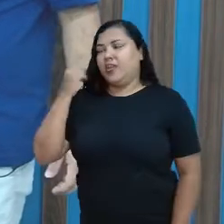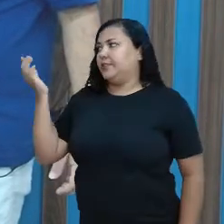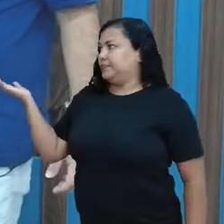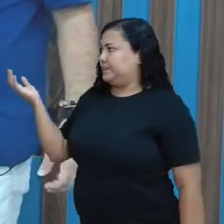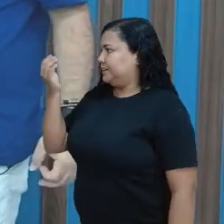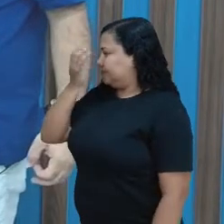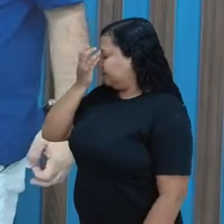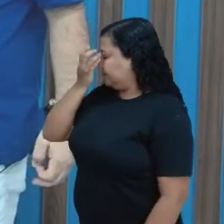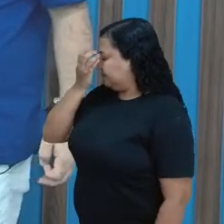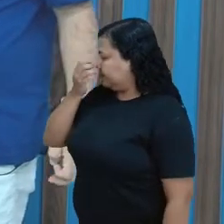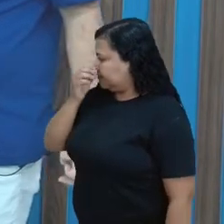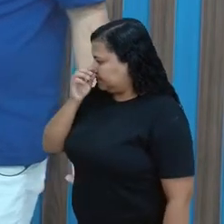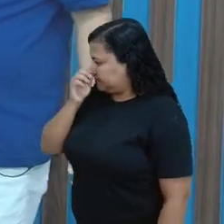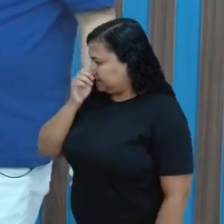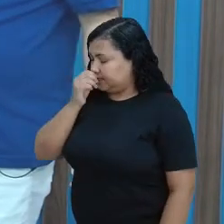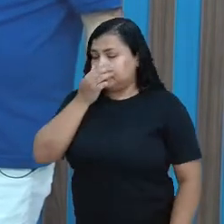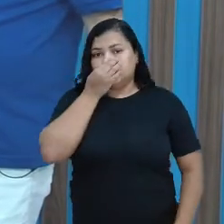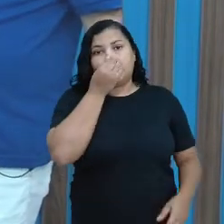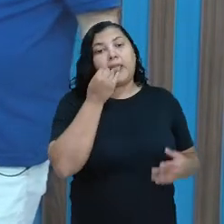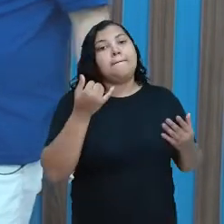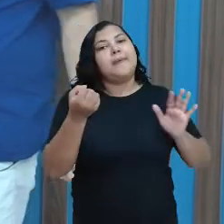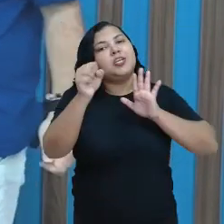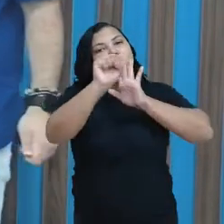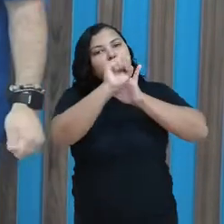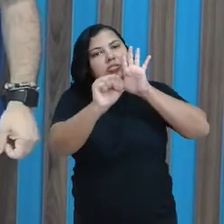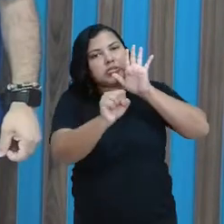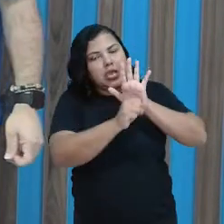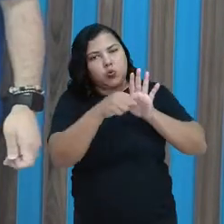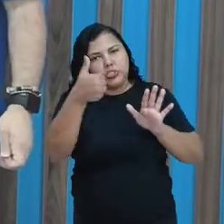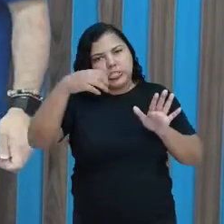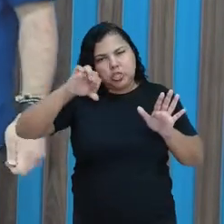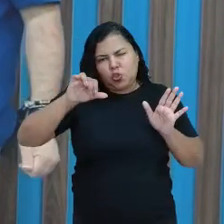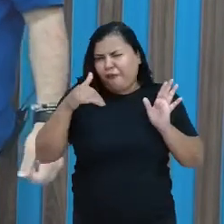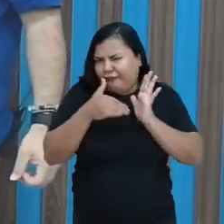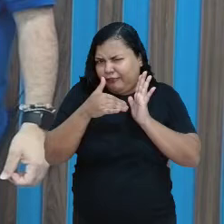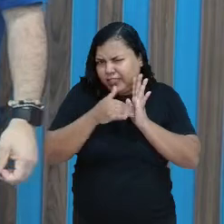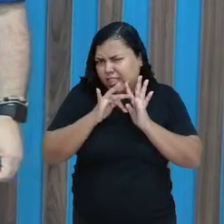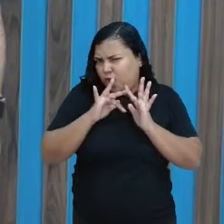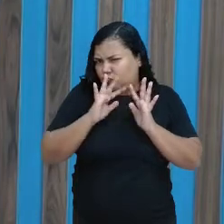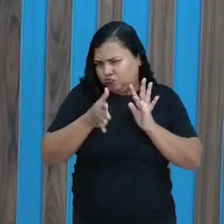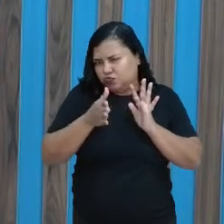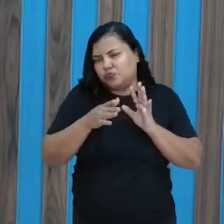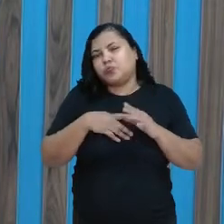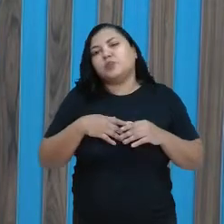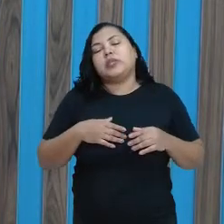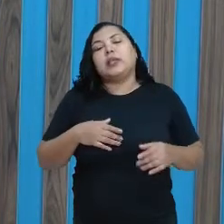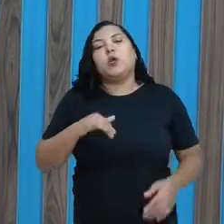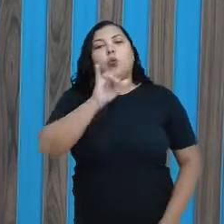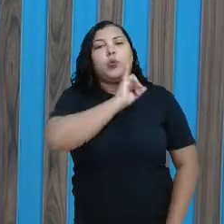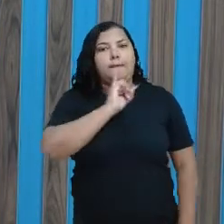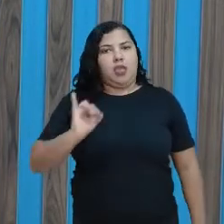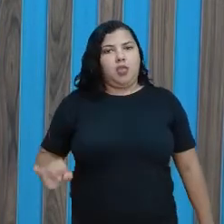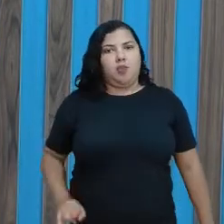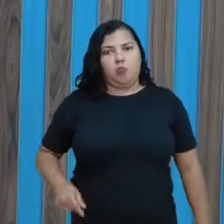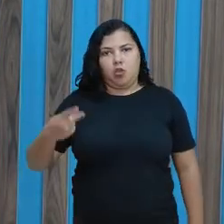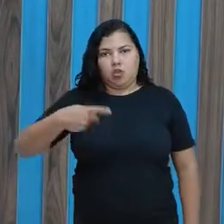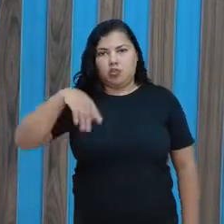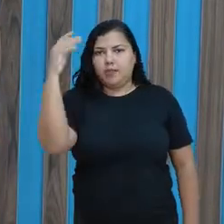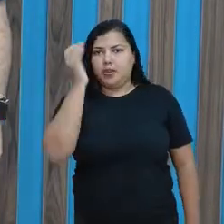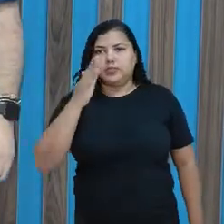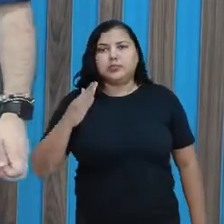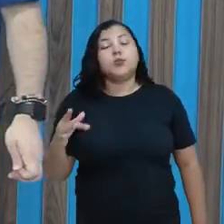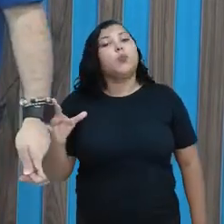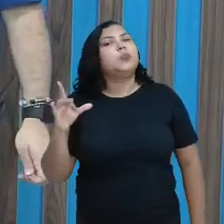Mas vejam, no final do século XIX, a monarquia, né, imperial, no caso, né, brasileira, né, ela